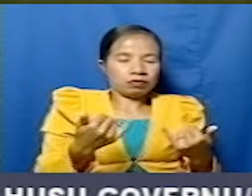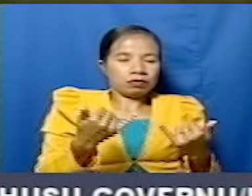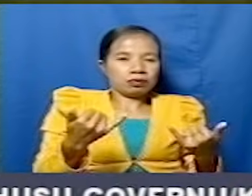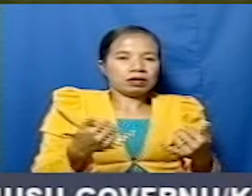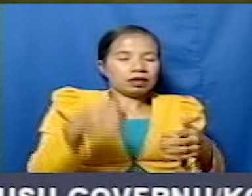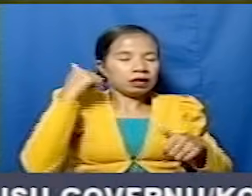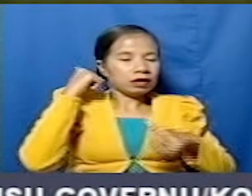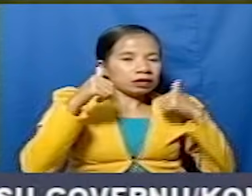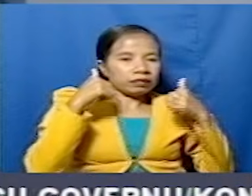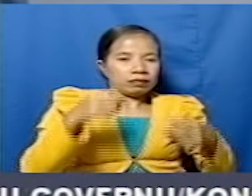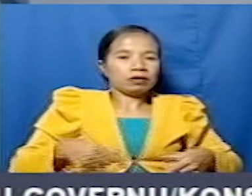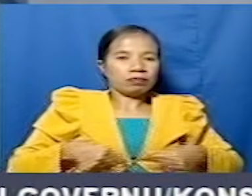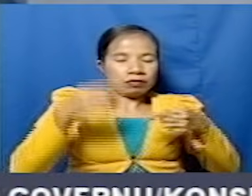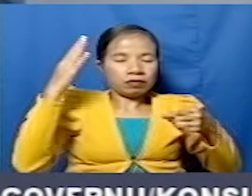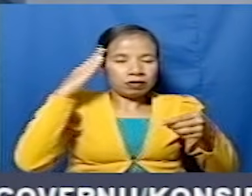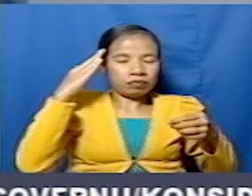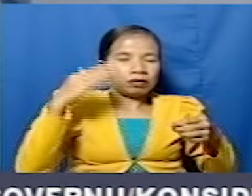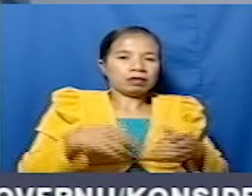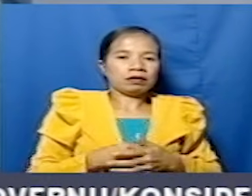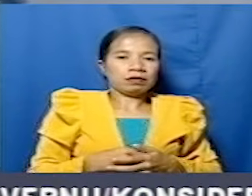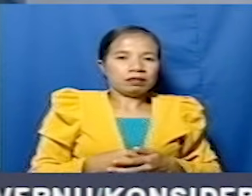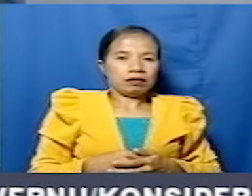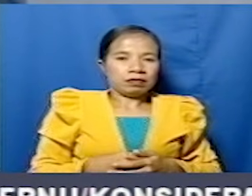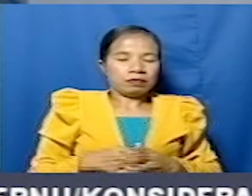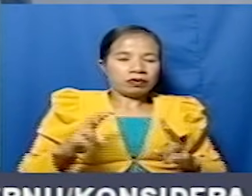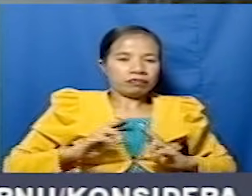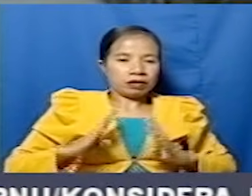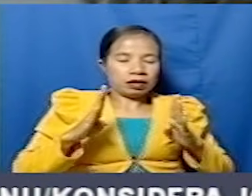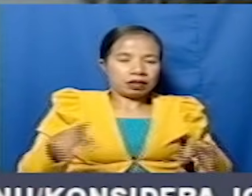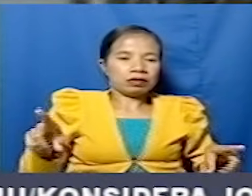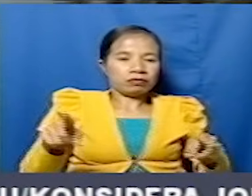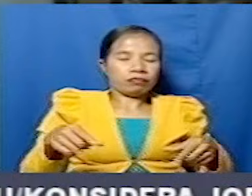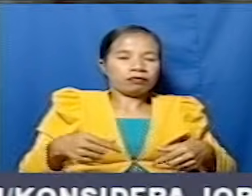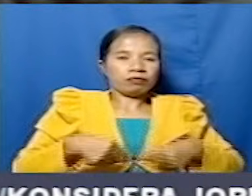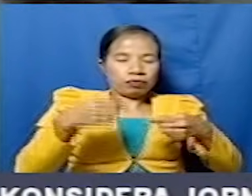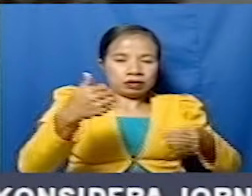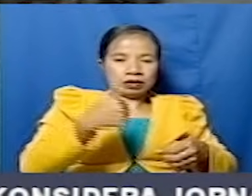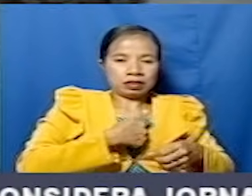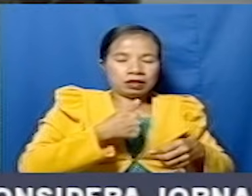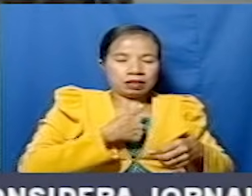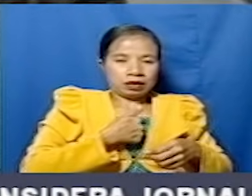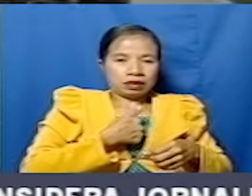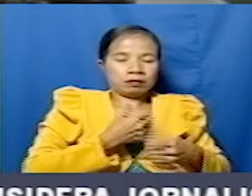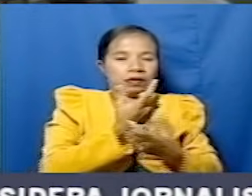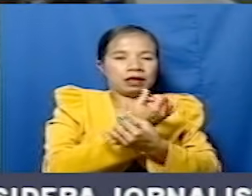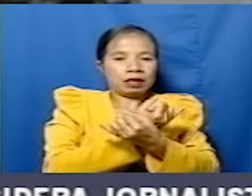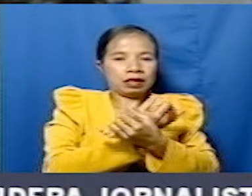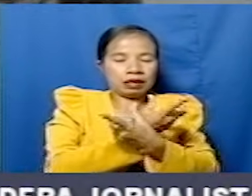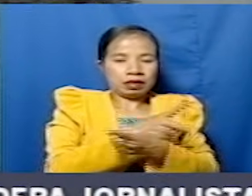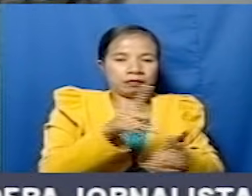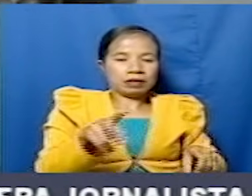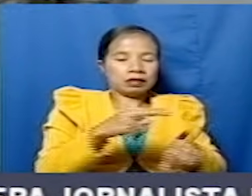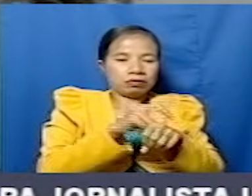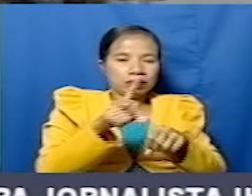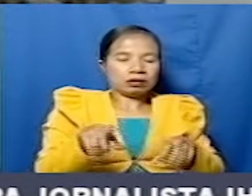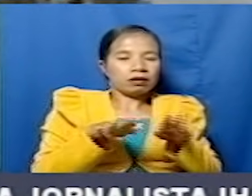atividades de Hanebe ho de fo honra ba herói dos matres ira ho tunebe maka sacrifica sirane an ba libertação nacional e